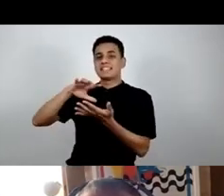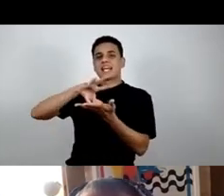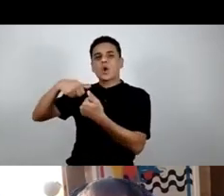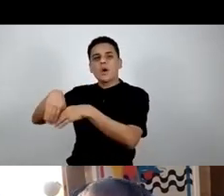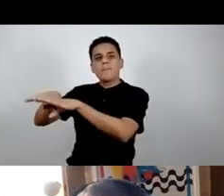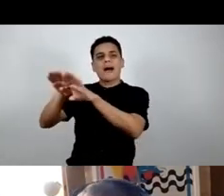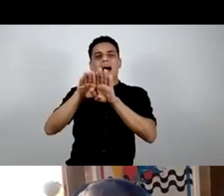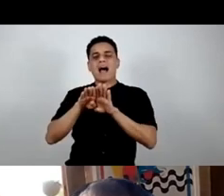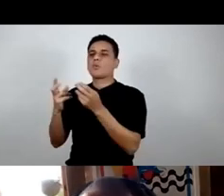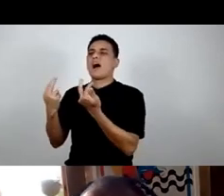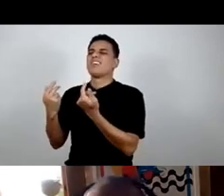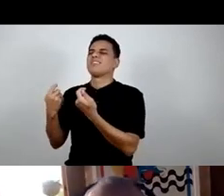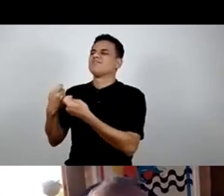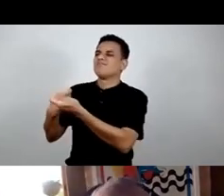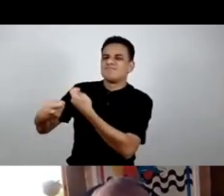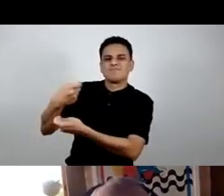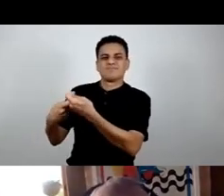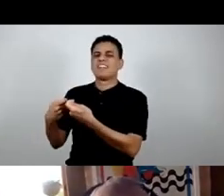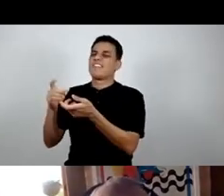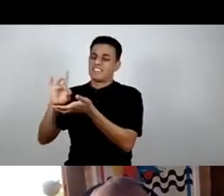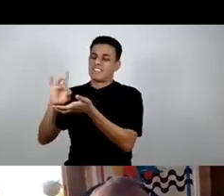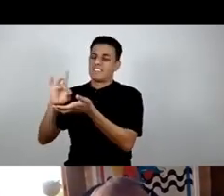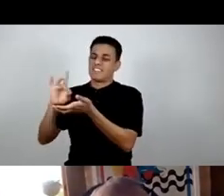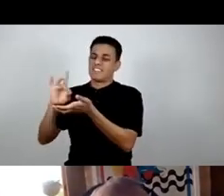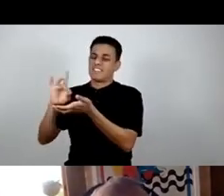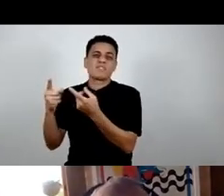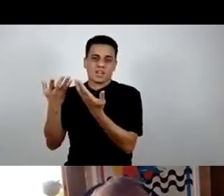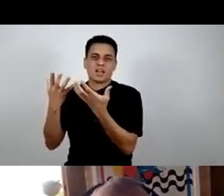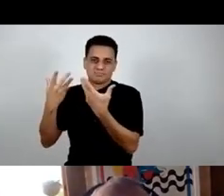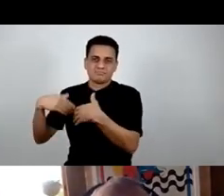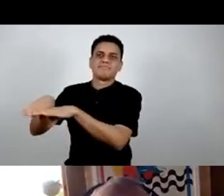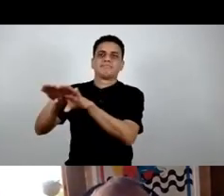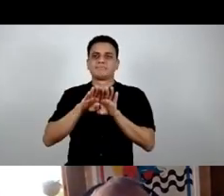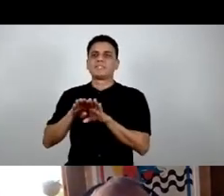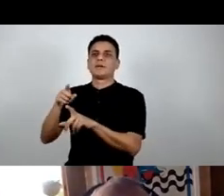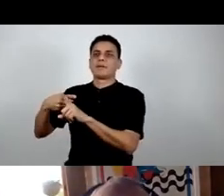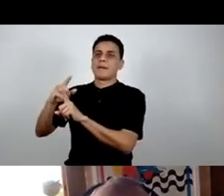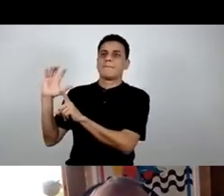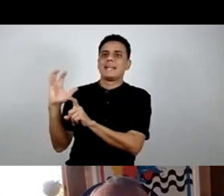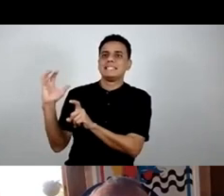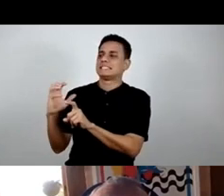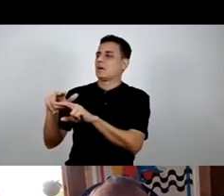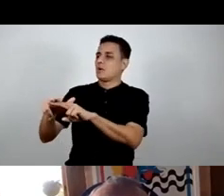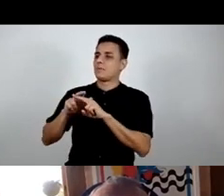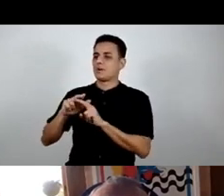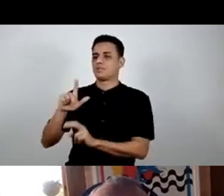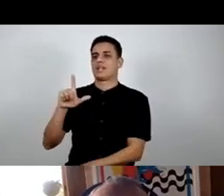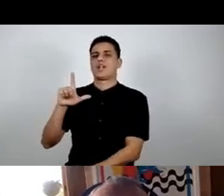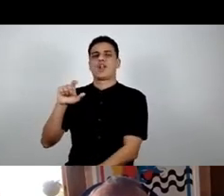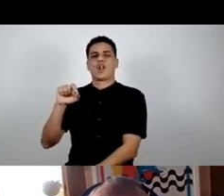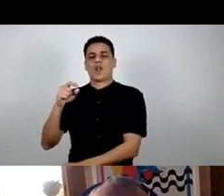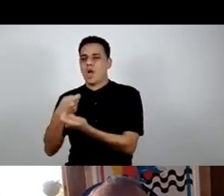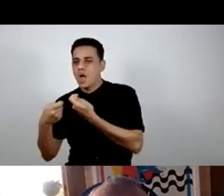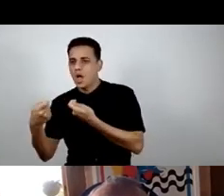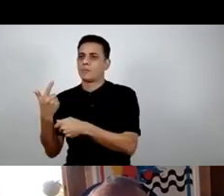de mercantilismo, ela é uma antiglobalização, porque os governos, pressionados por lobbies nacionais, mantêm tarifas, mantêm